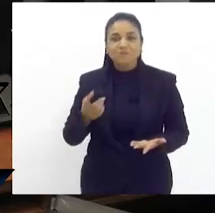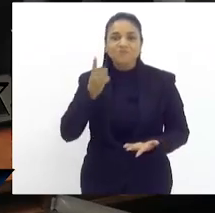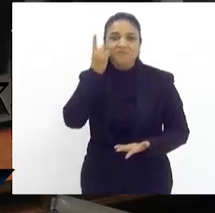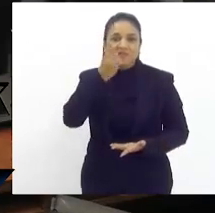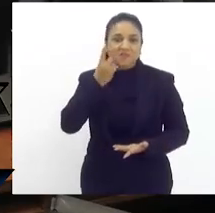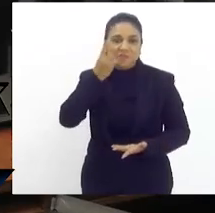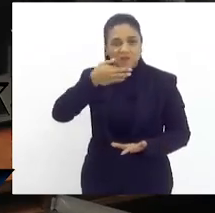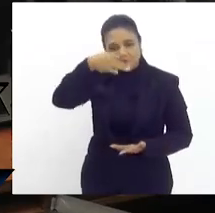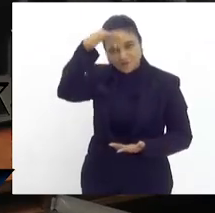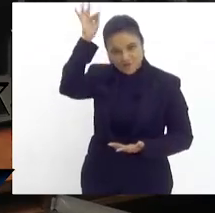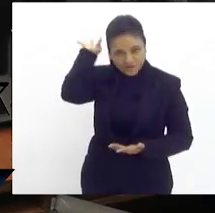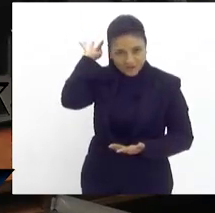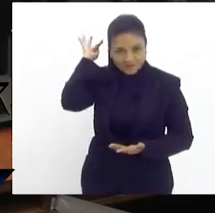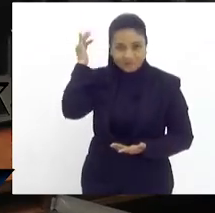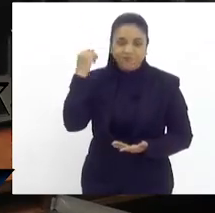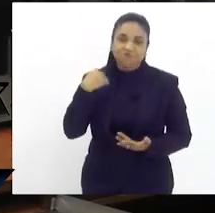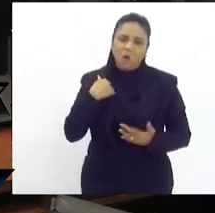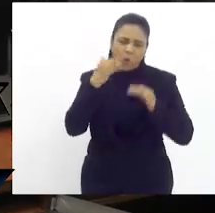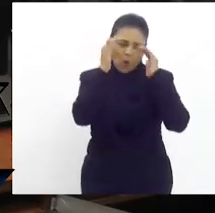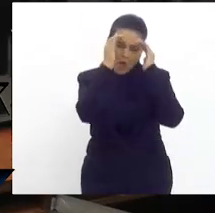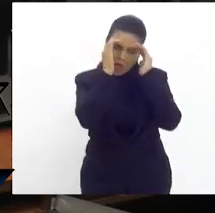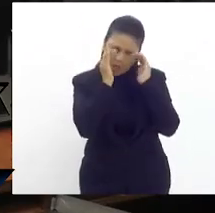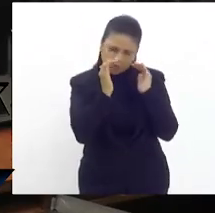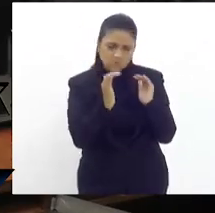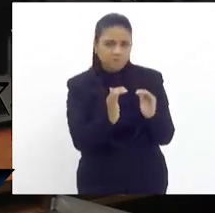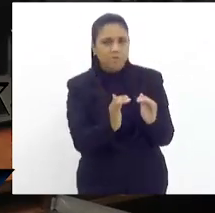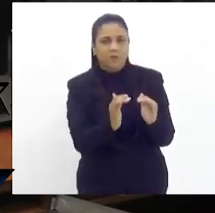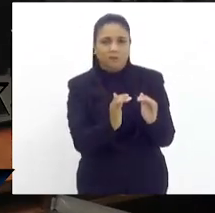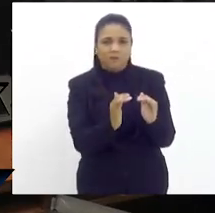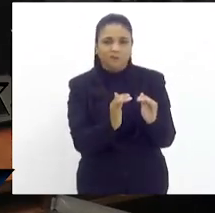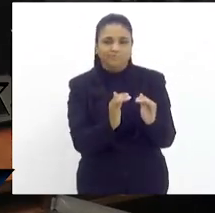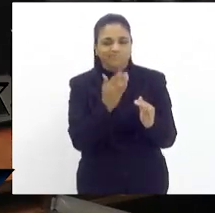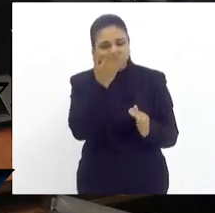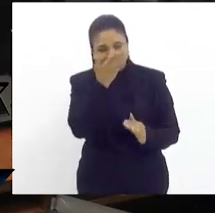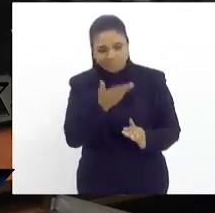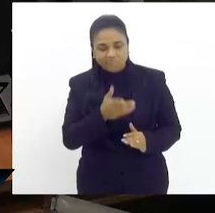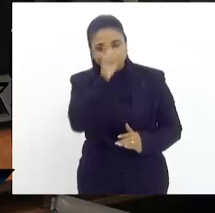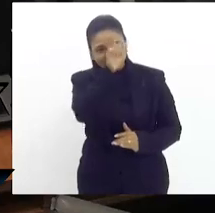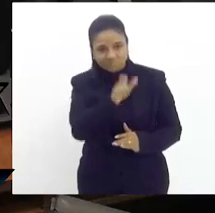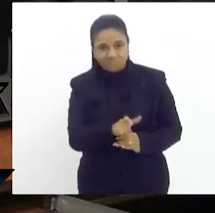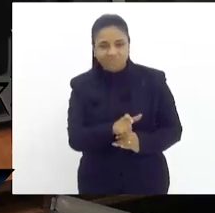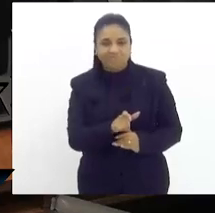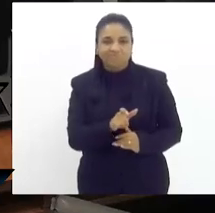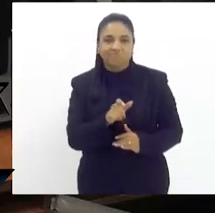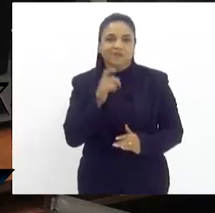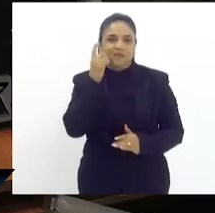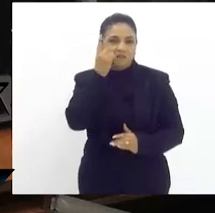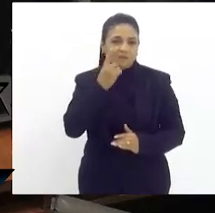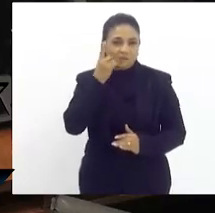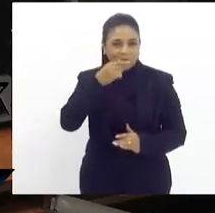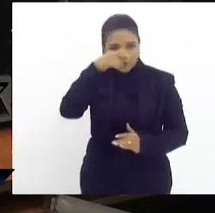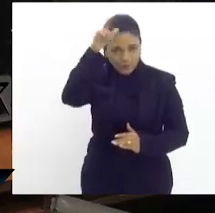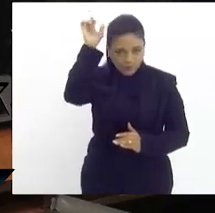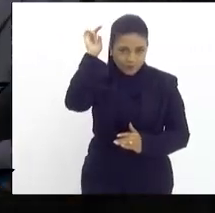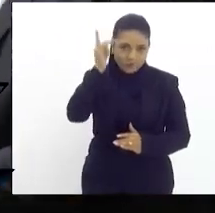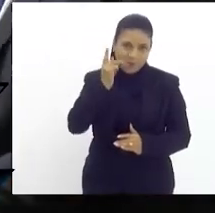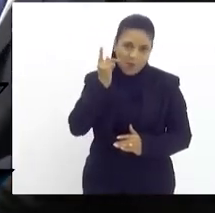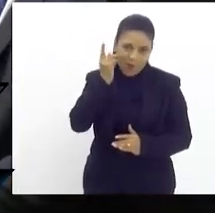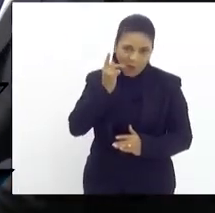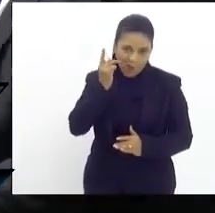Pacheco eu respeito e muito nosso querido Deputado Professor Luiz Paulo Correia da